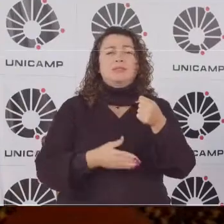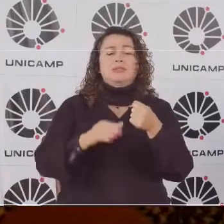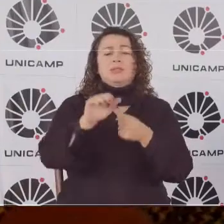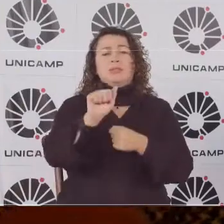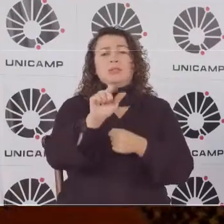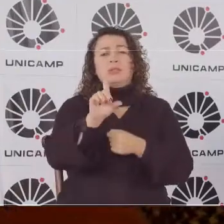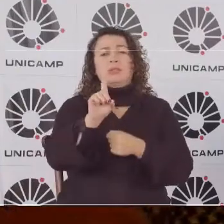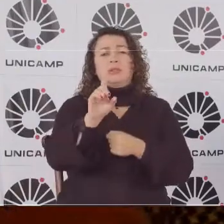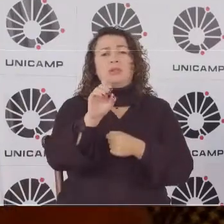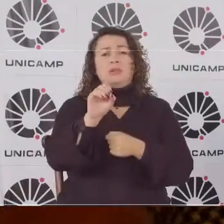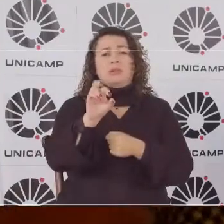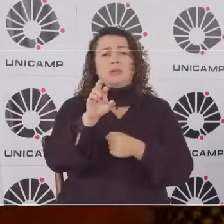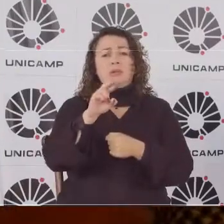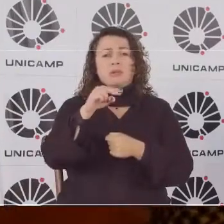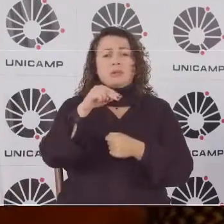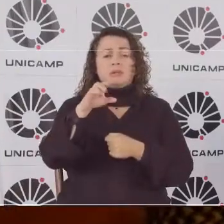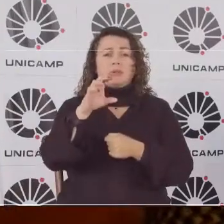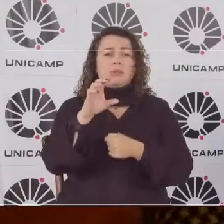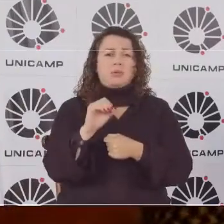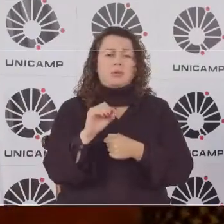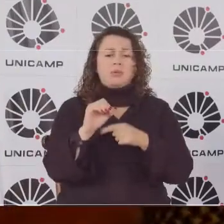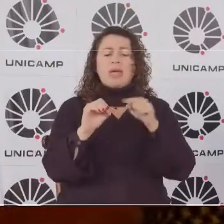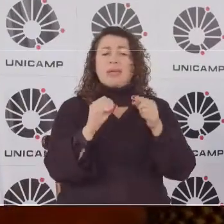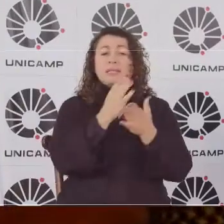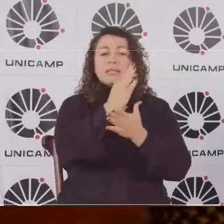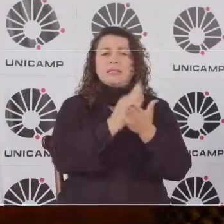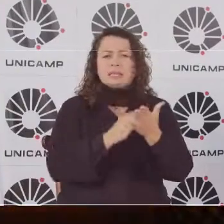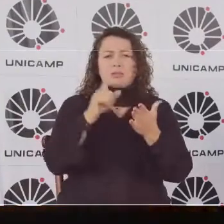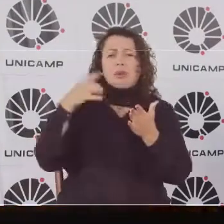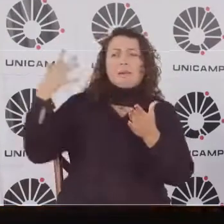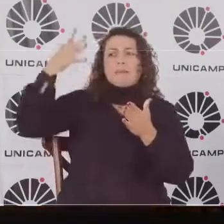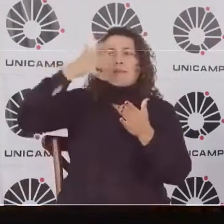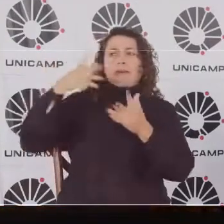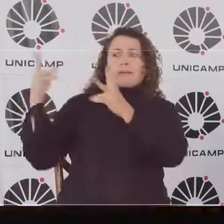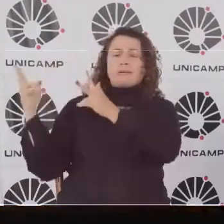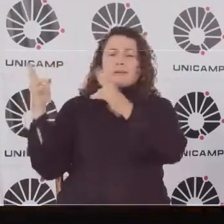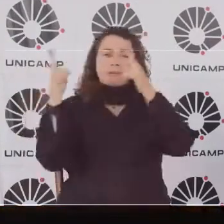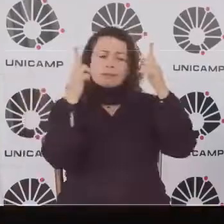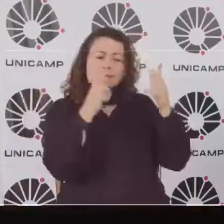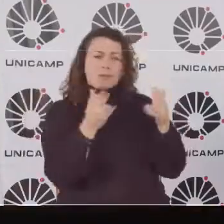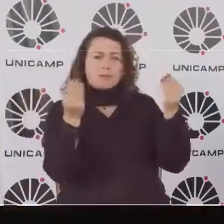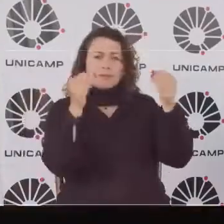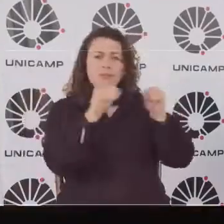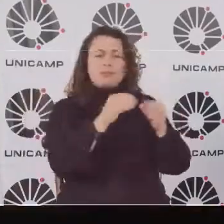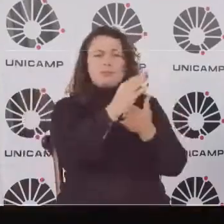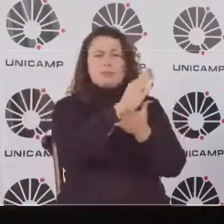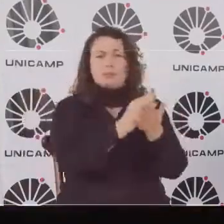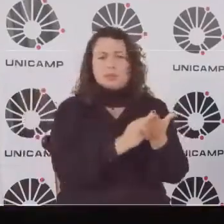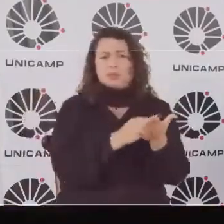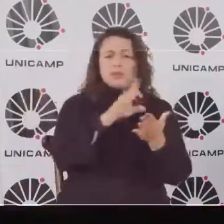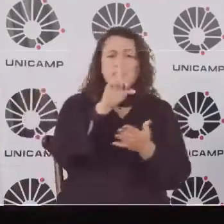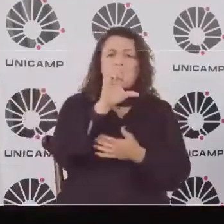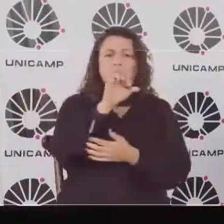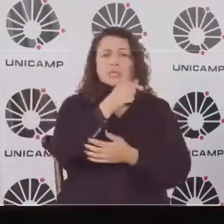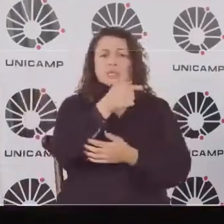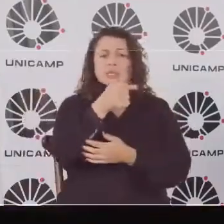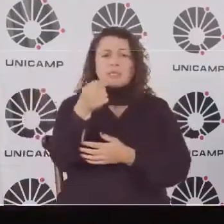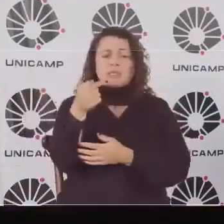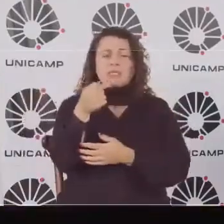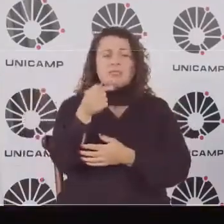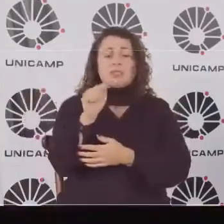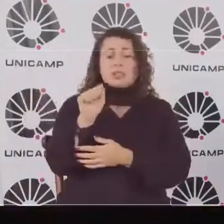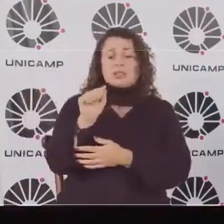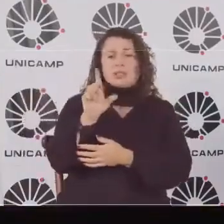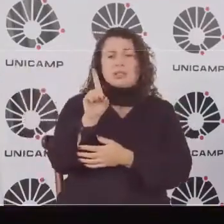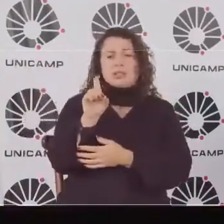Adorno extraído de uma palestra proferida em 1967 na qual